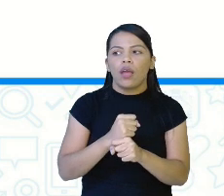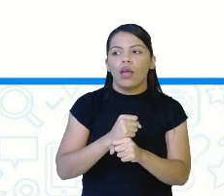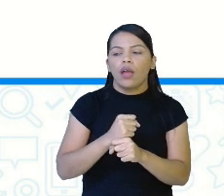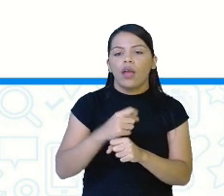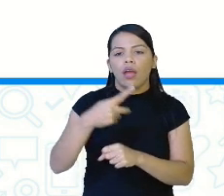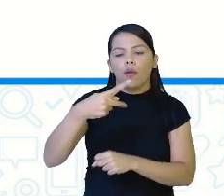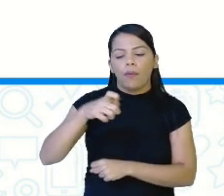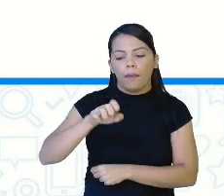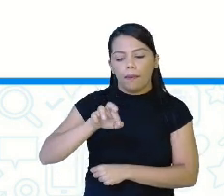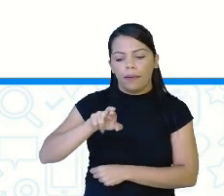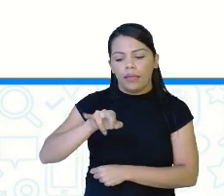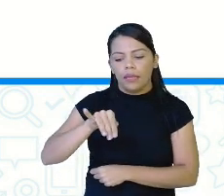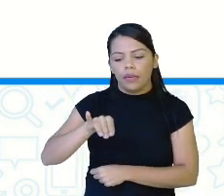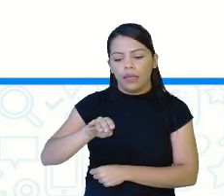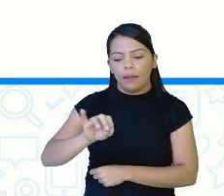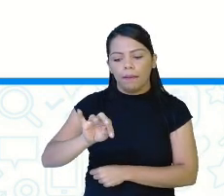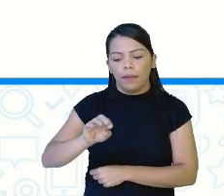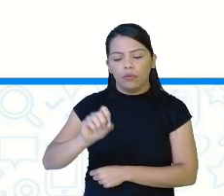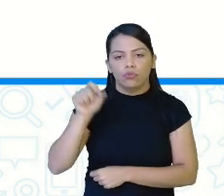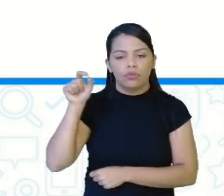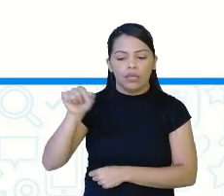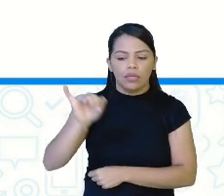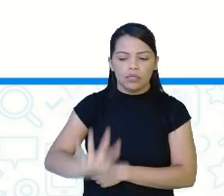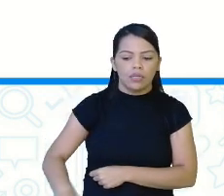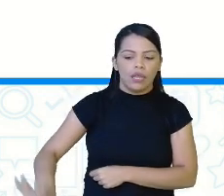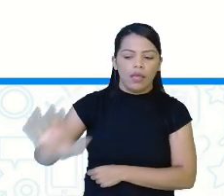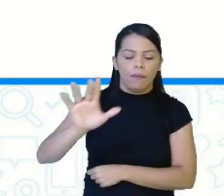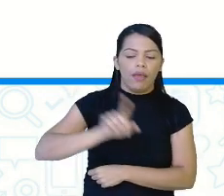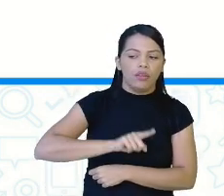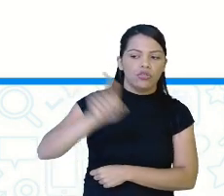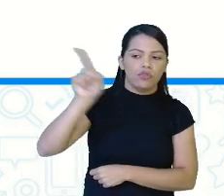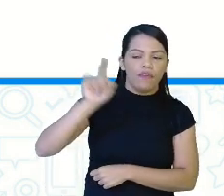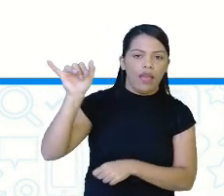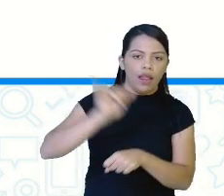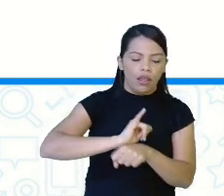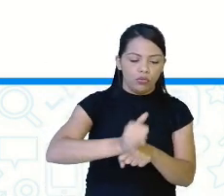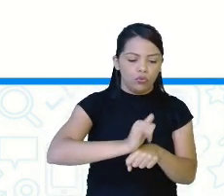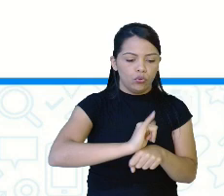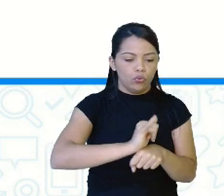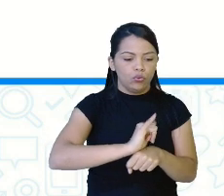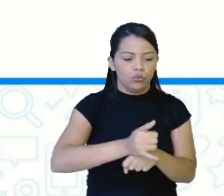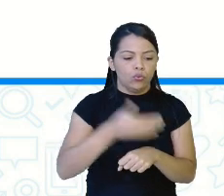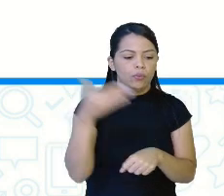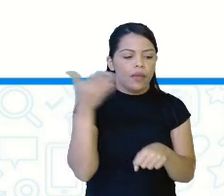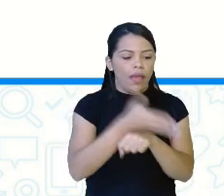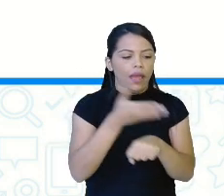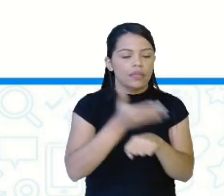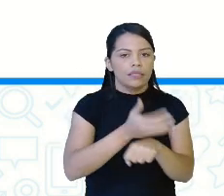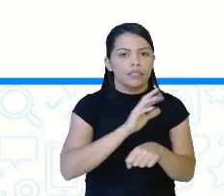figura. Vai no YouTube, acessa, responde o